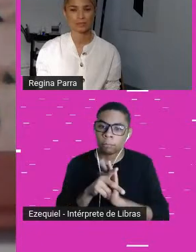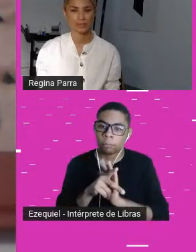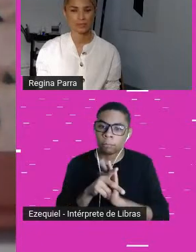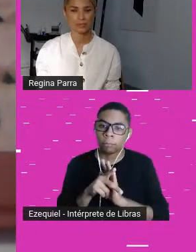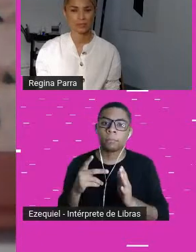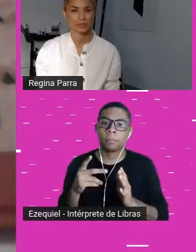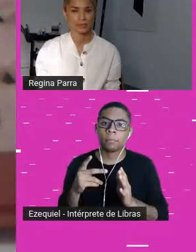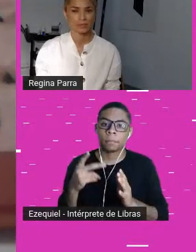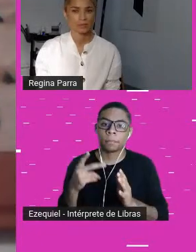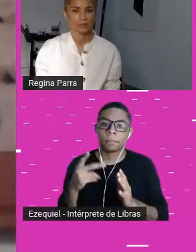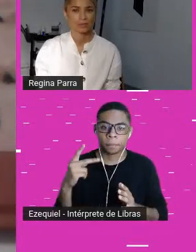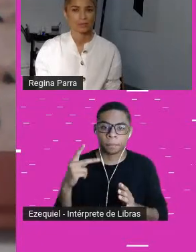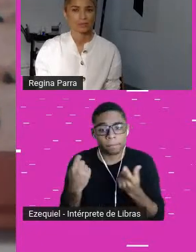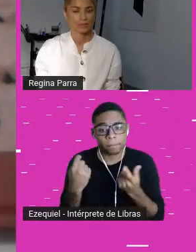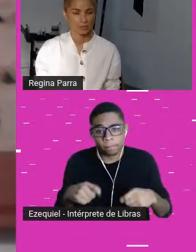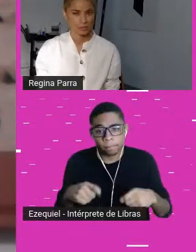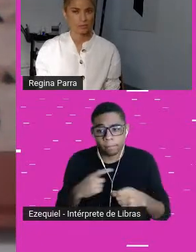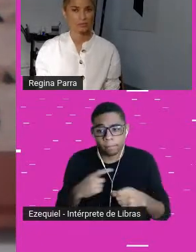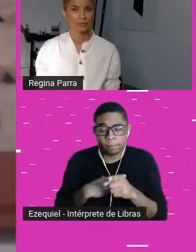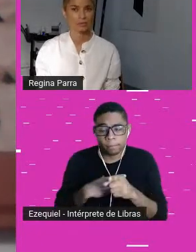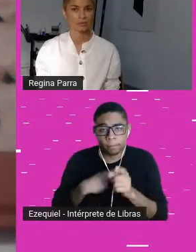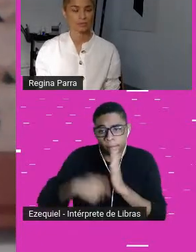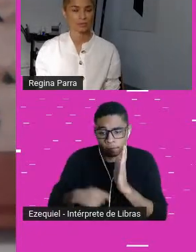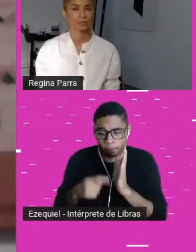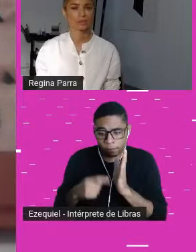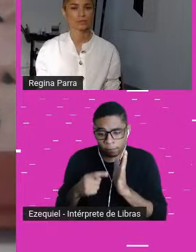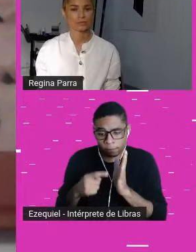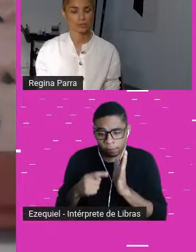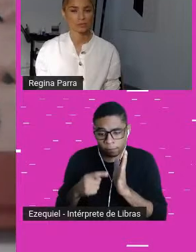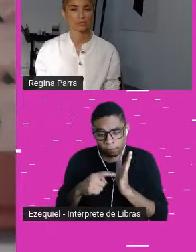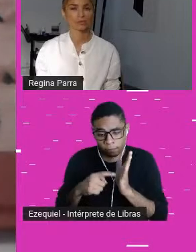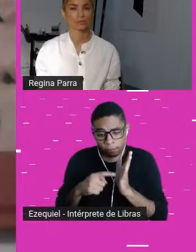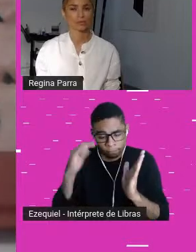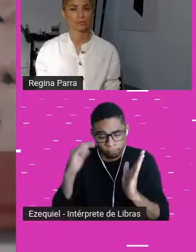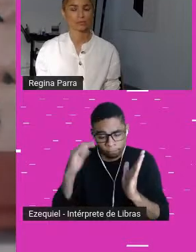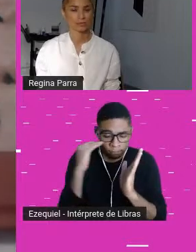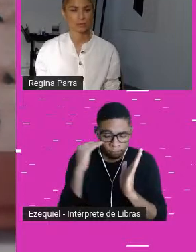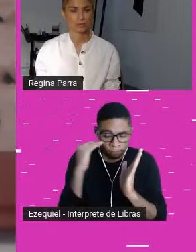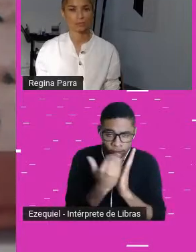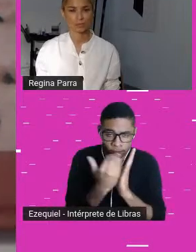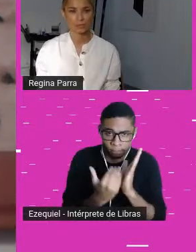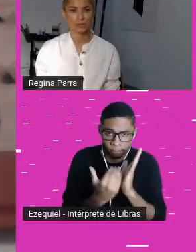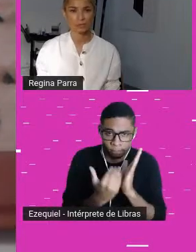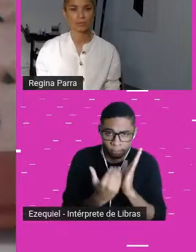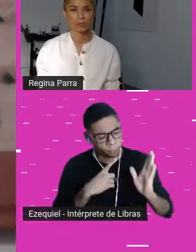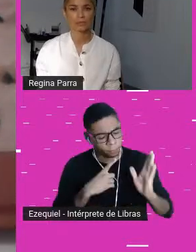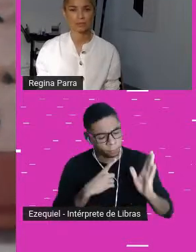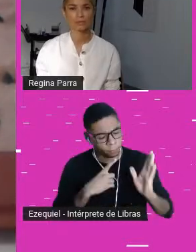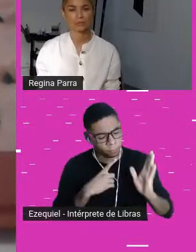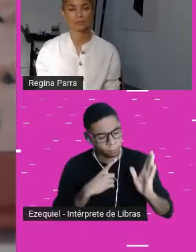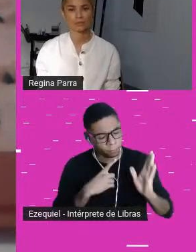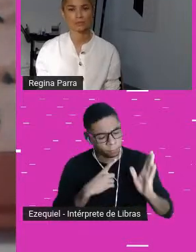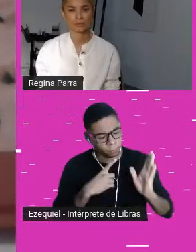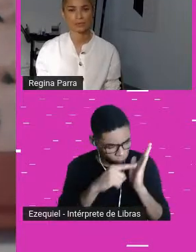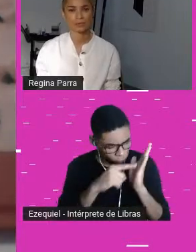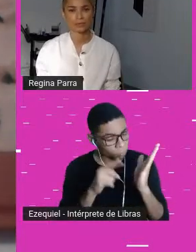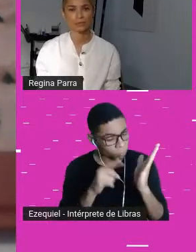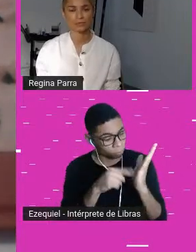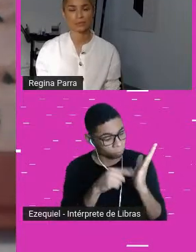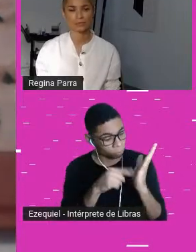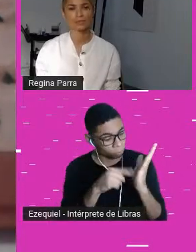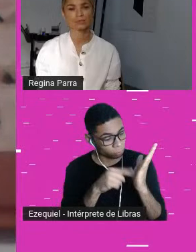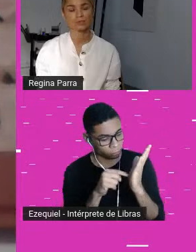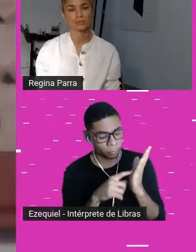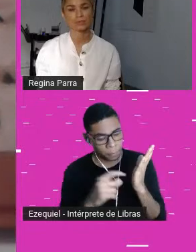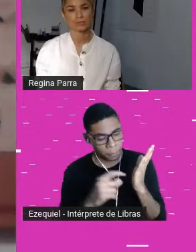ter. Então, ele ia cortando arestas ali e deixando uma realmente também em síntese a